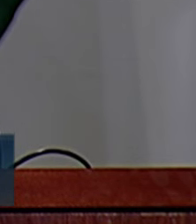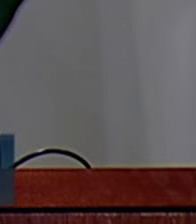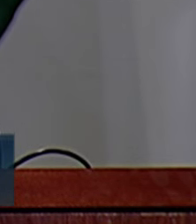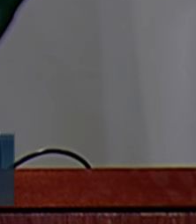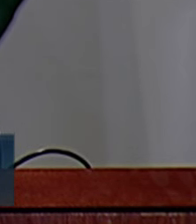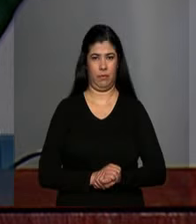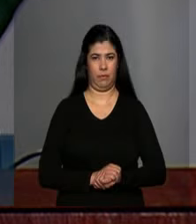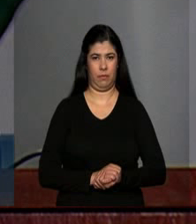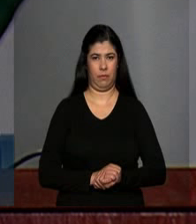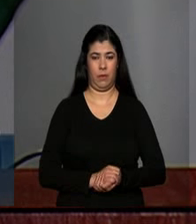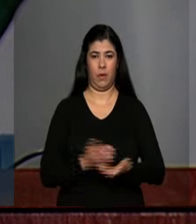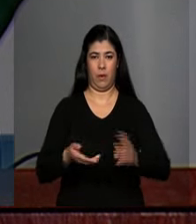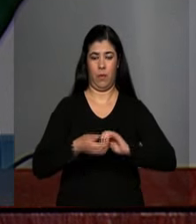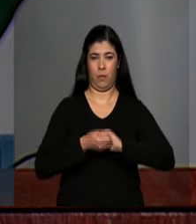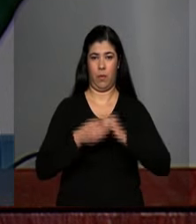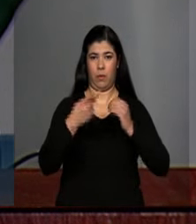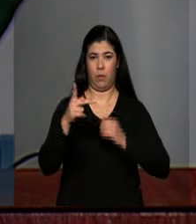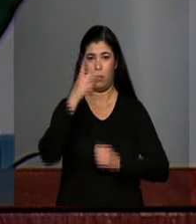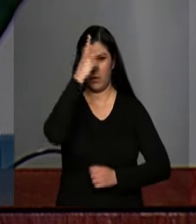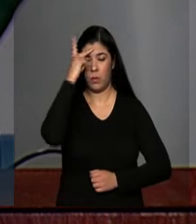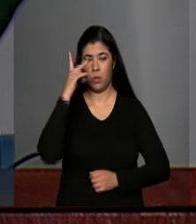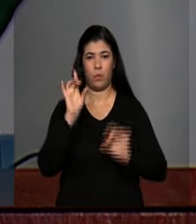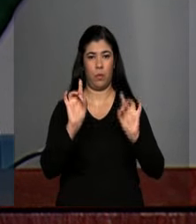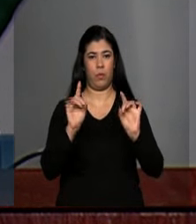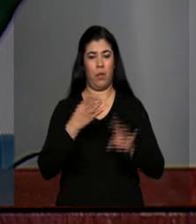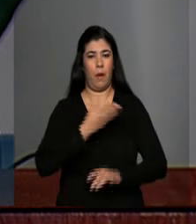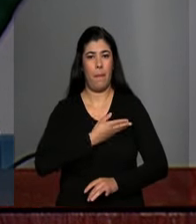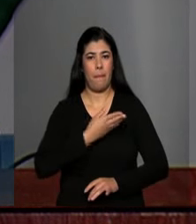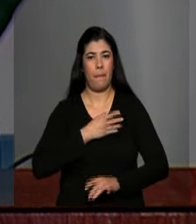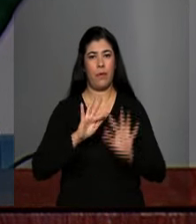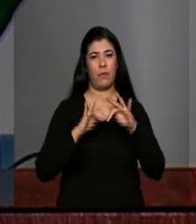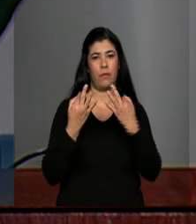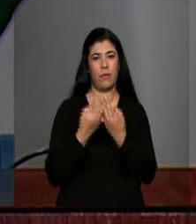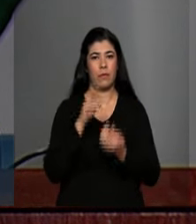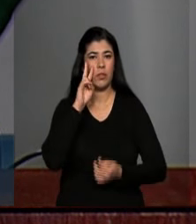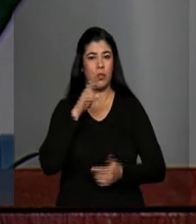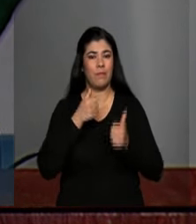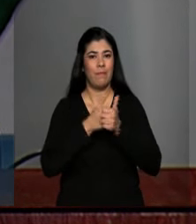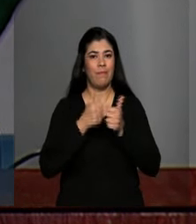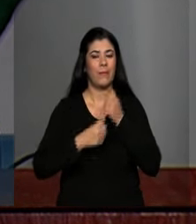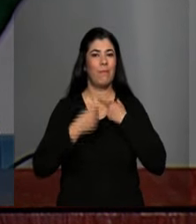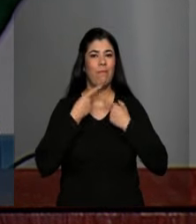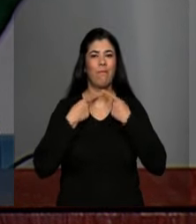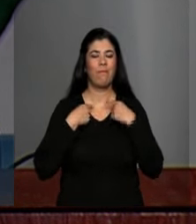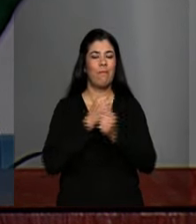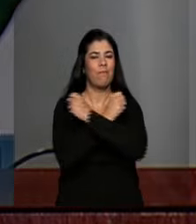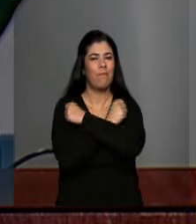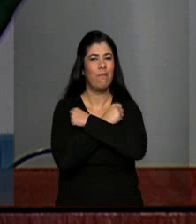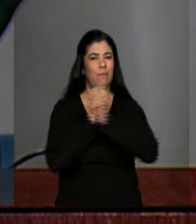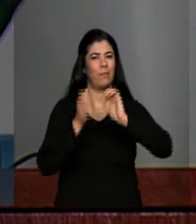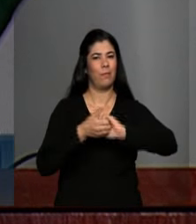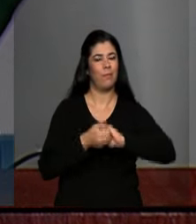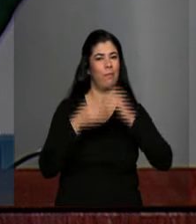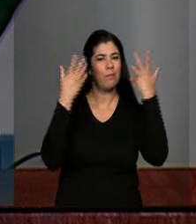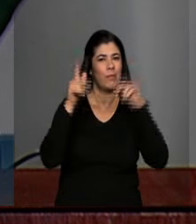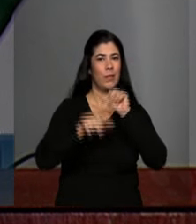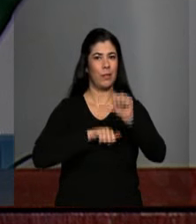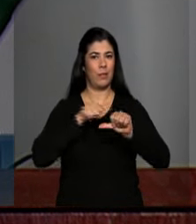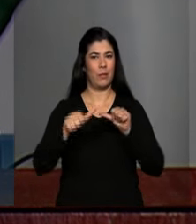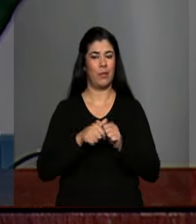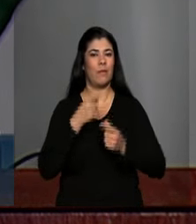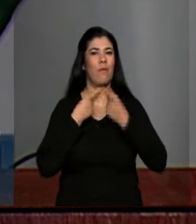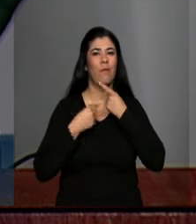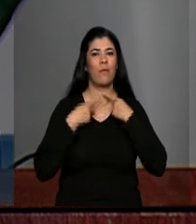seus familiares e amigos, que já não veem a hora de cumprimentá-los e abraçá-los, renovando-lhes os votos